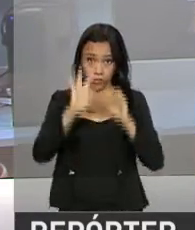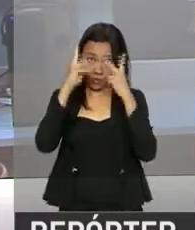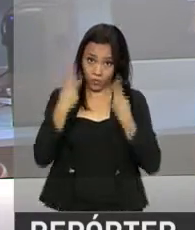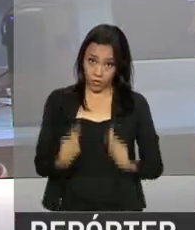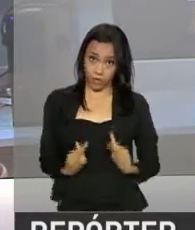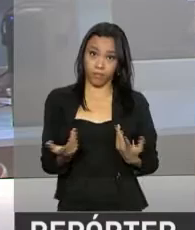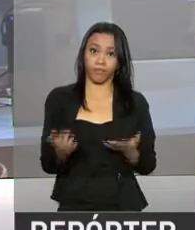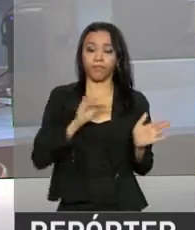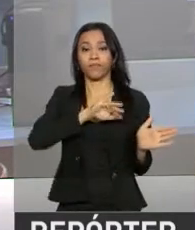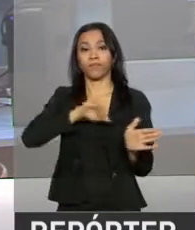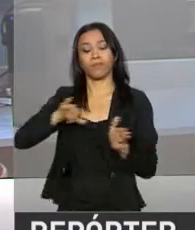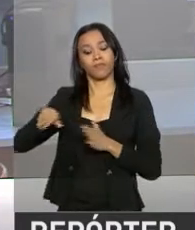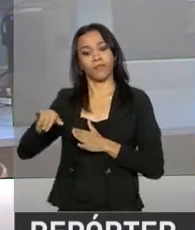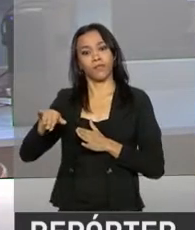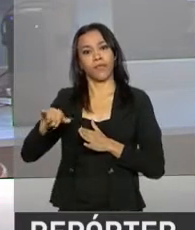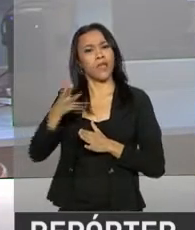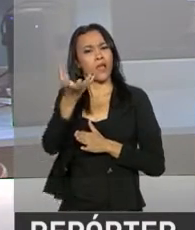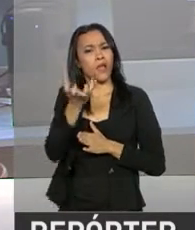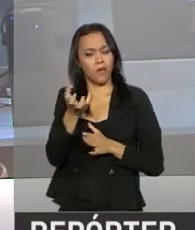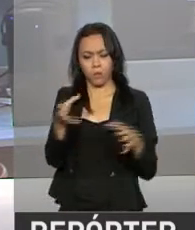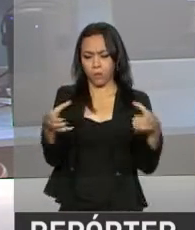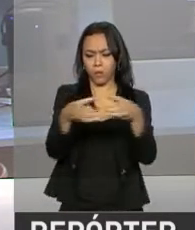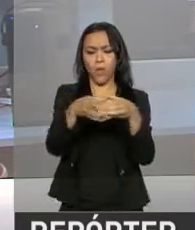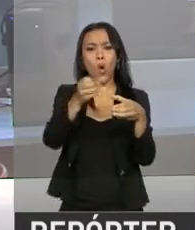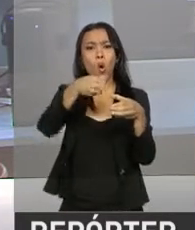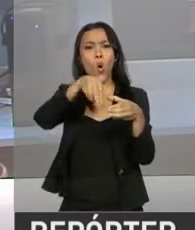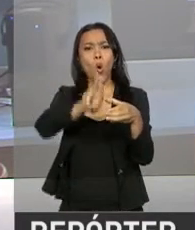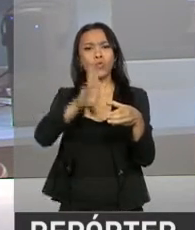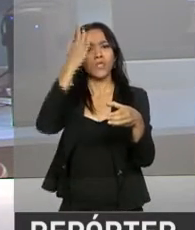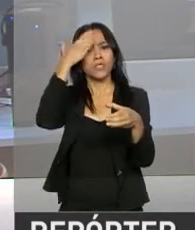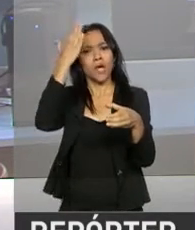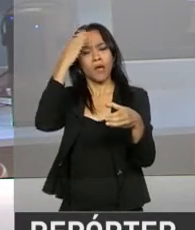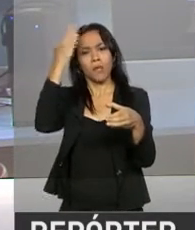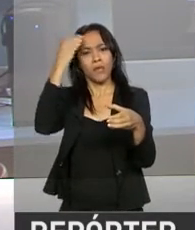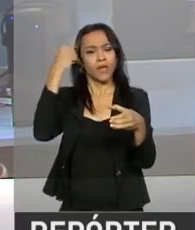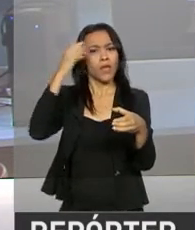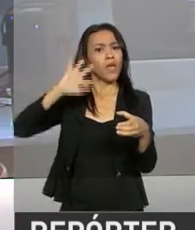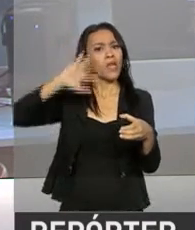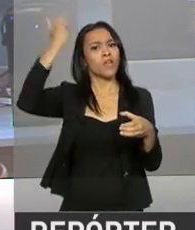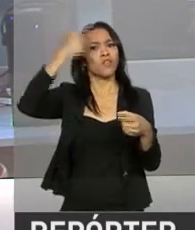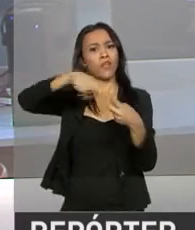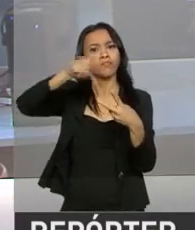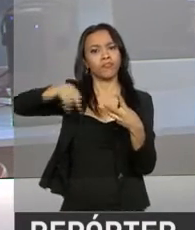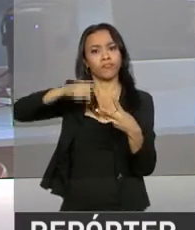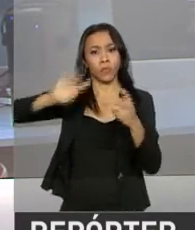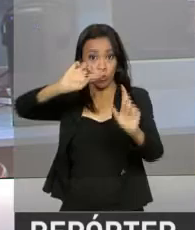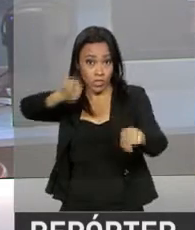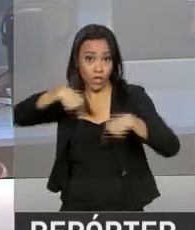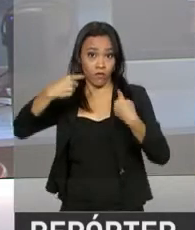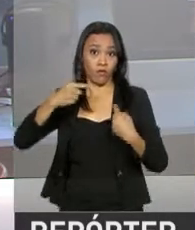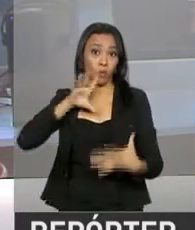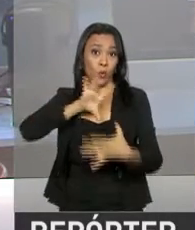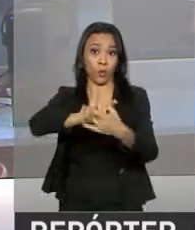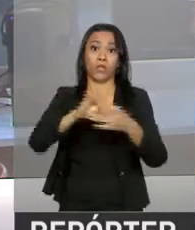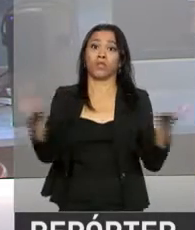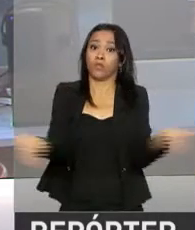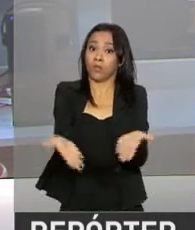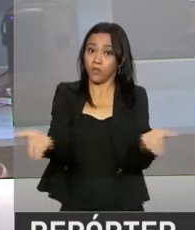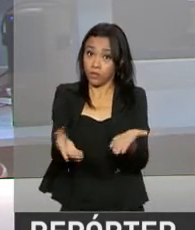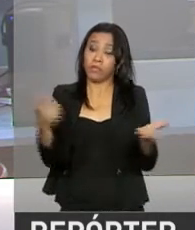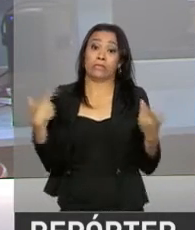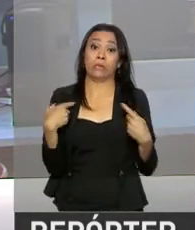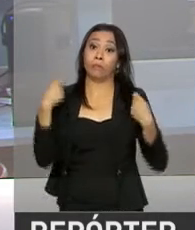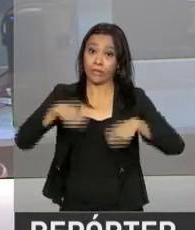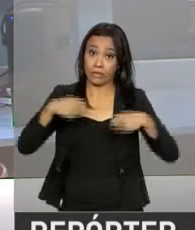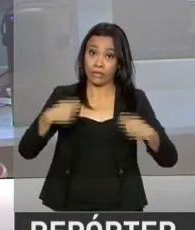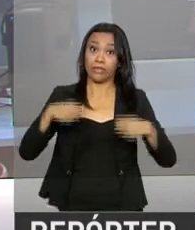Quer uma ONU de resultados capaz de enfrentar os grandes desafios do nosso tempo. Para o presidente Michel Temer, é fundamental uma reforma